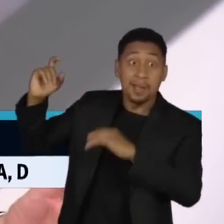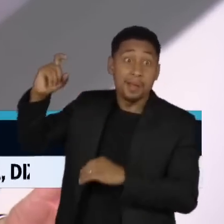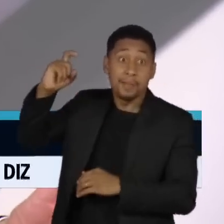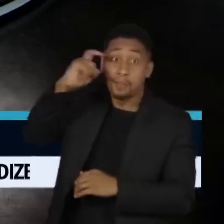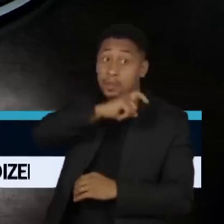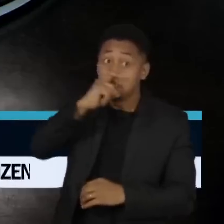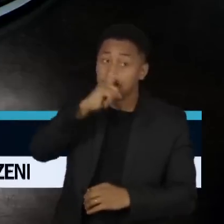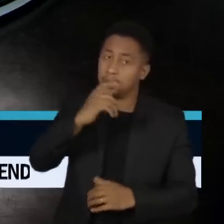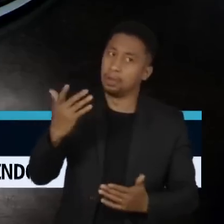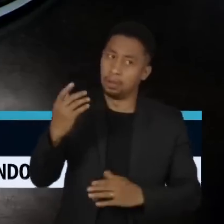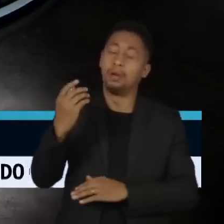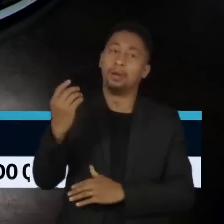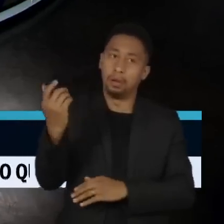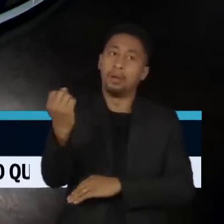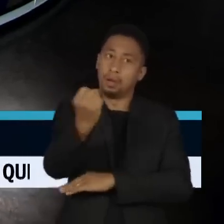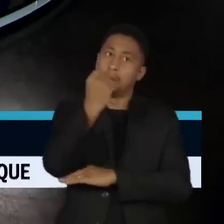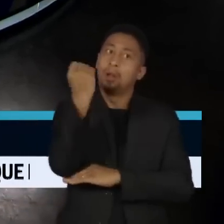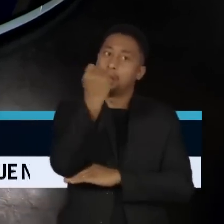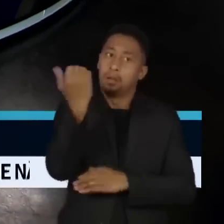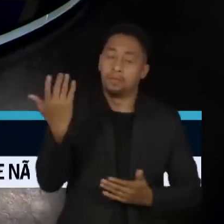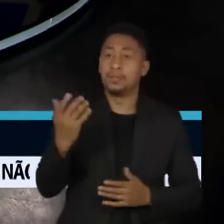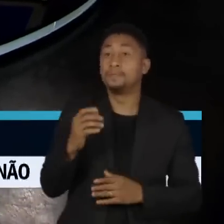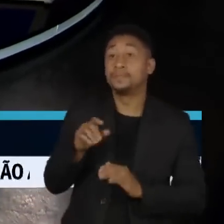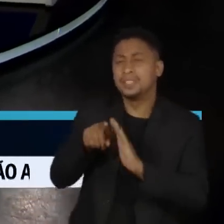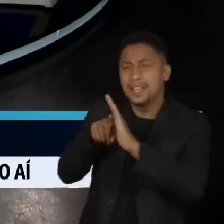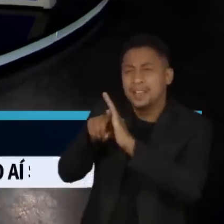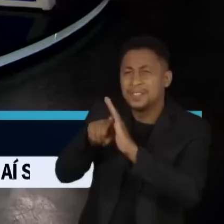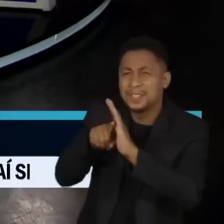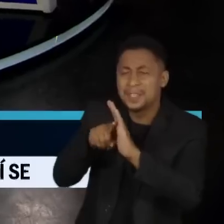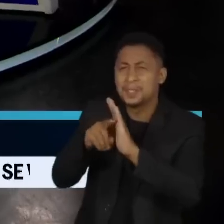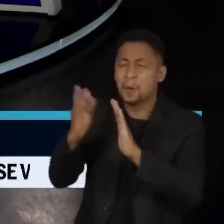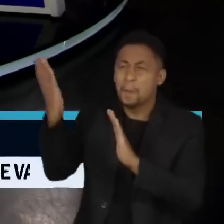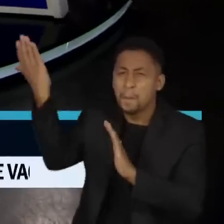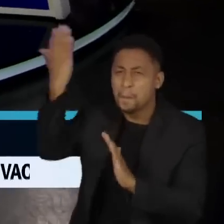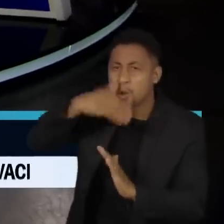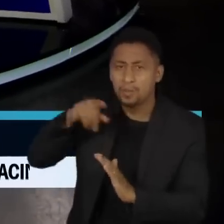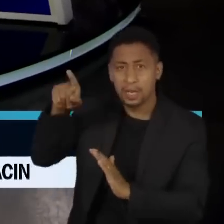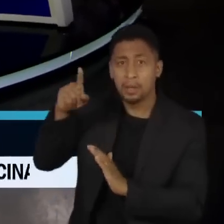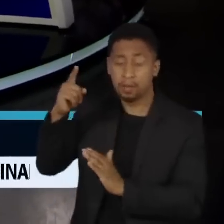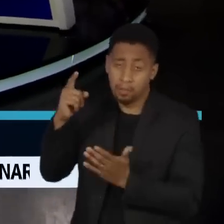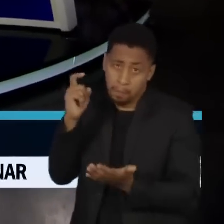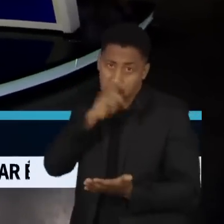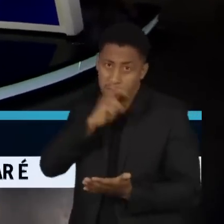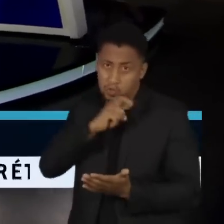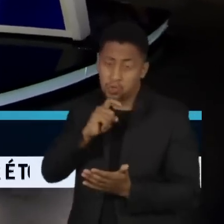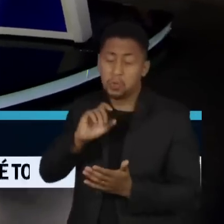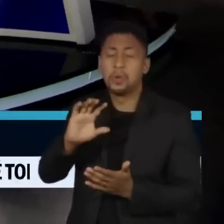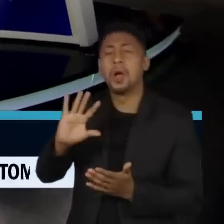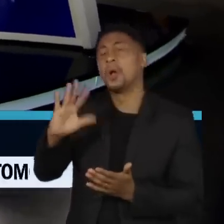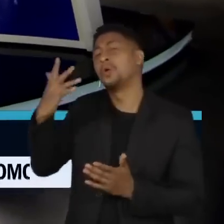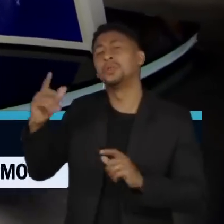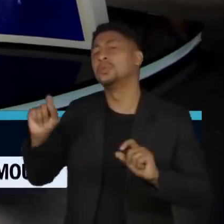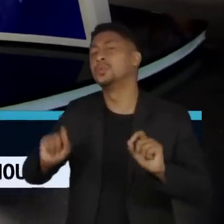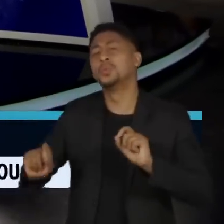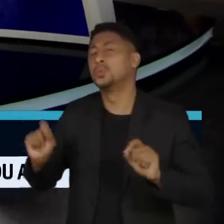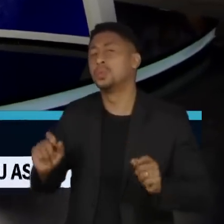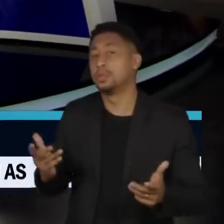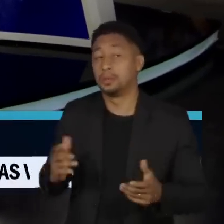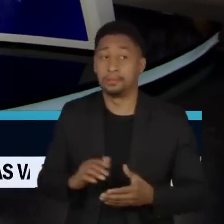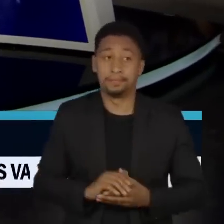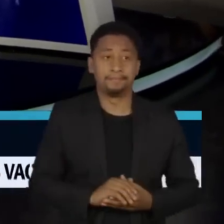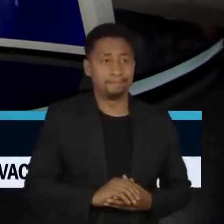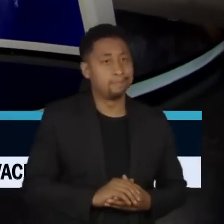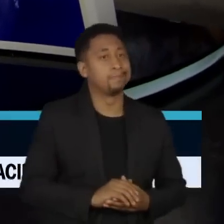a consequência que ela faz ficar comprovado que ele mentiu realmente sobre a vacinação que pode acontecer com ele sabe eu acho que tem que se analisar porque